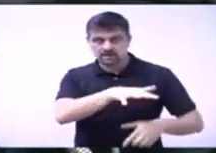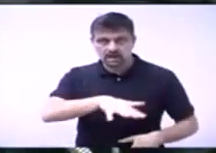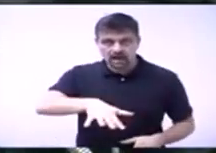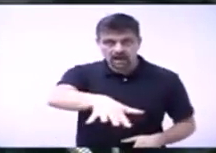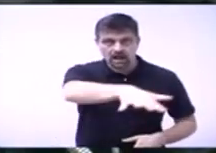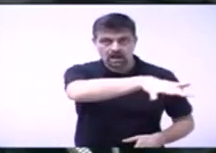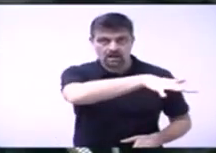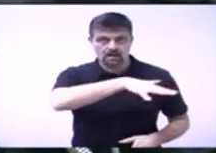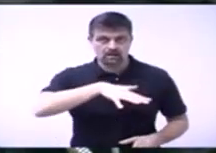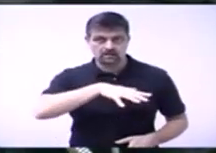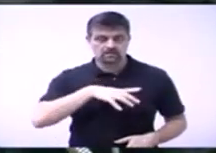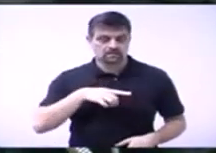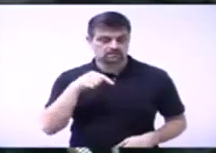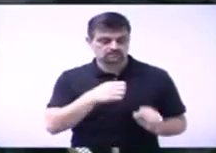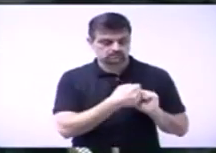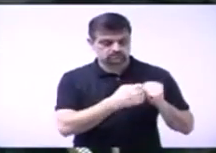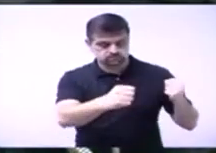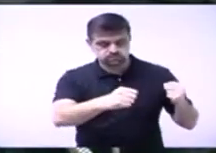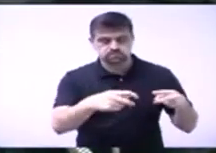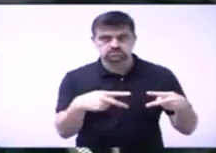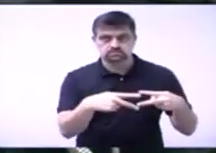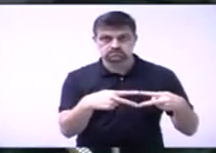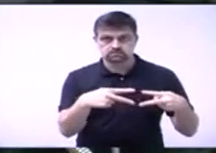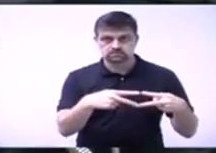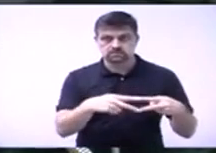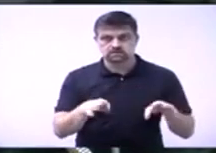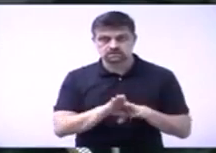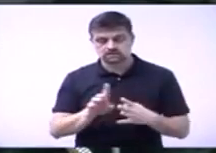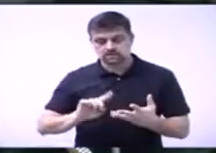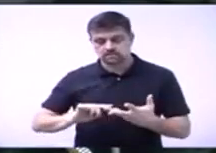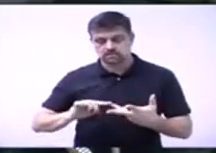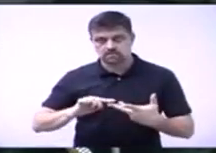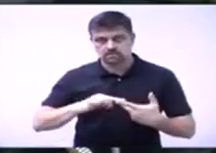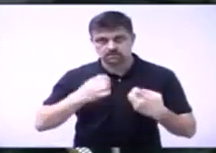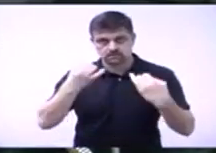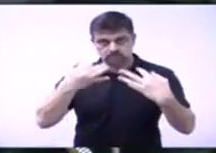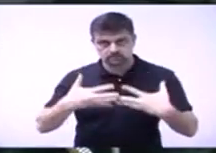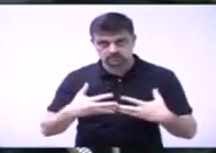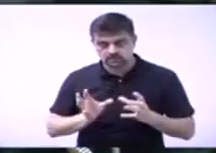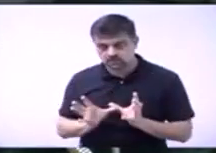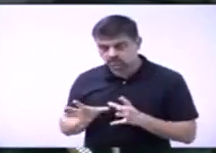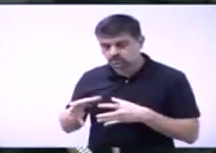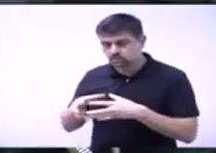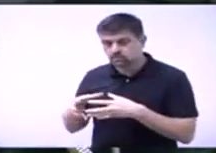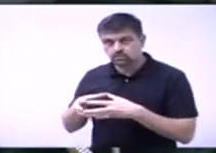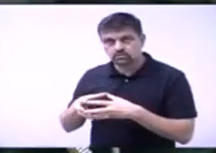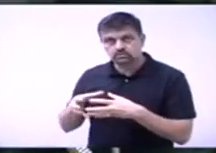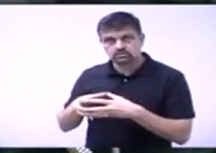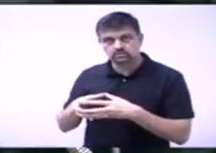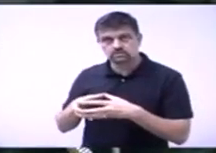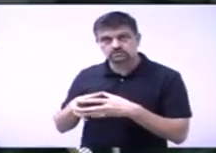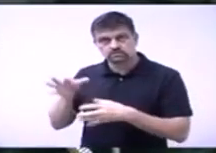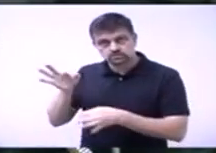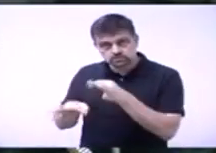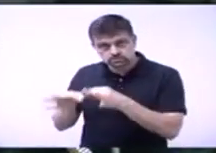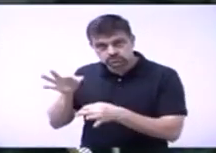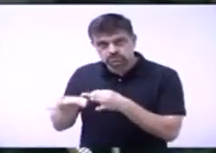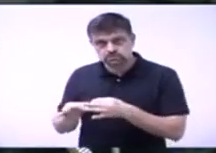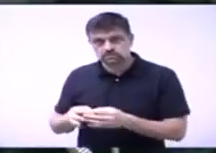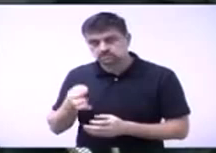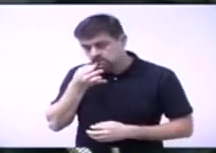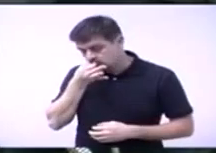industrial de médio e grande porte e da outras providências. Pareceres 57 da Comissão de